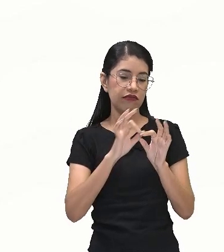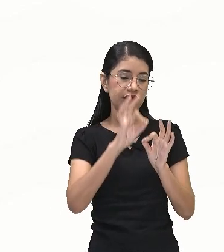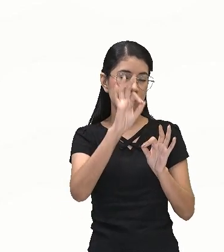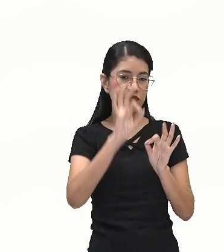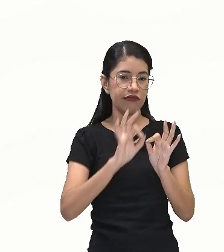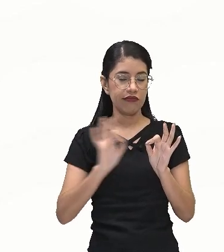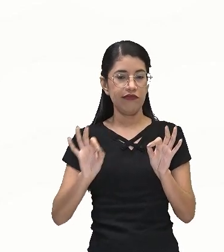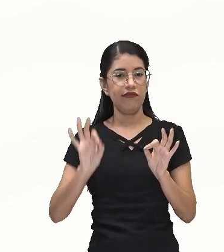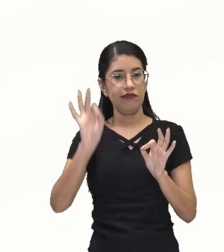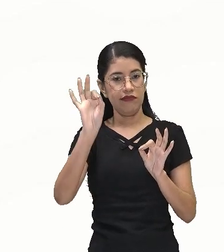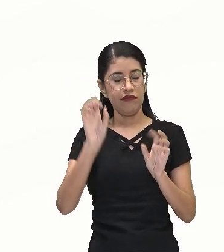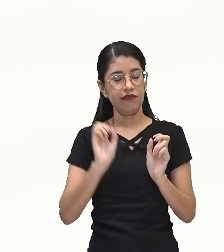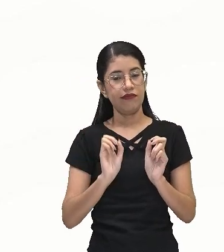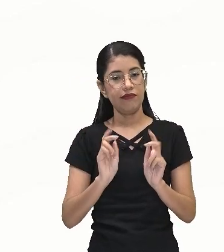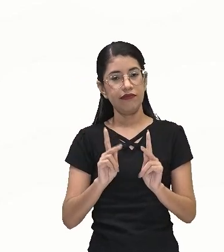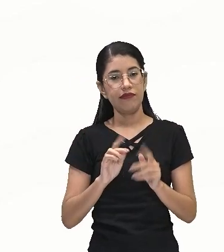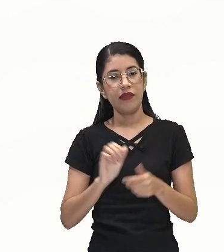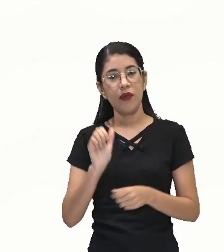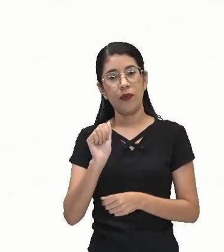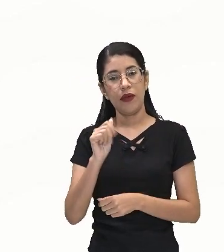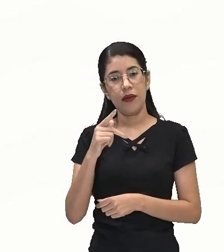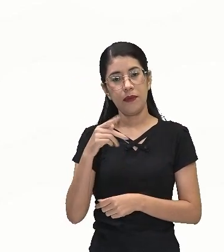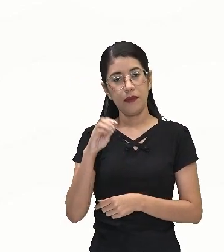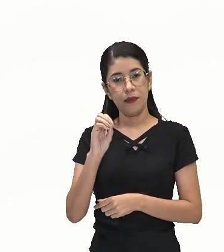Tudo bem? Então, o apótema vai ser